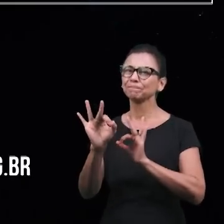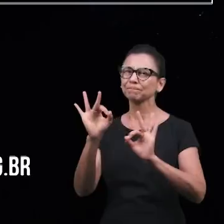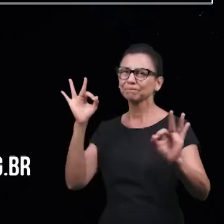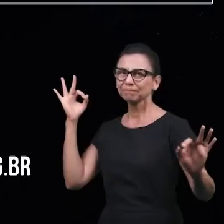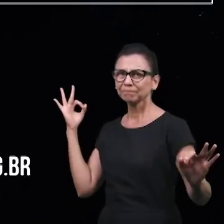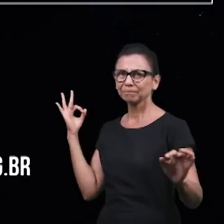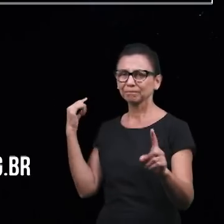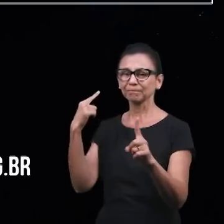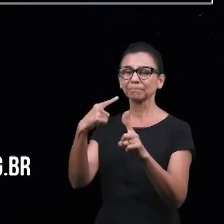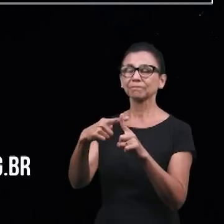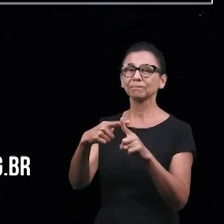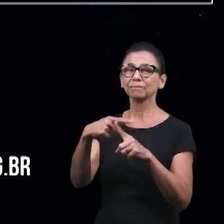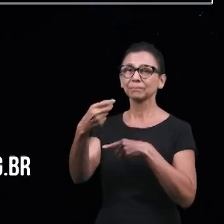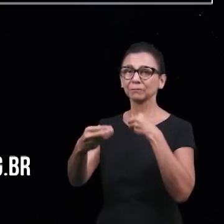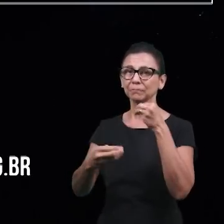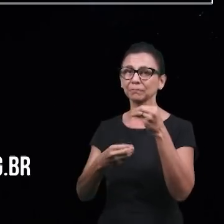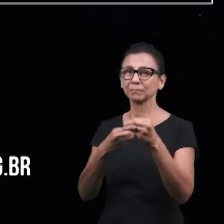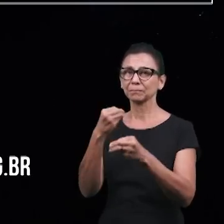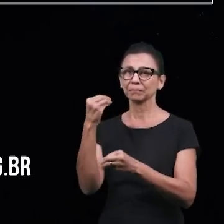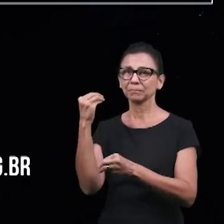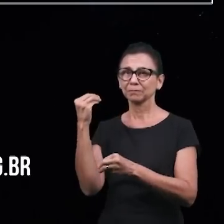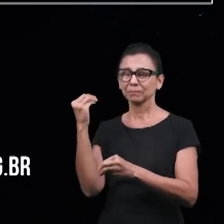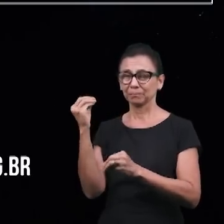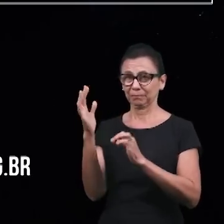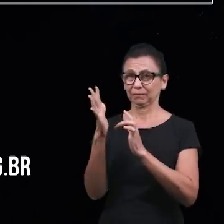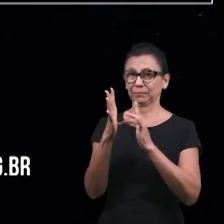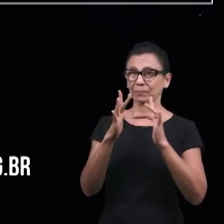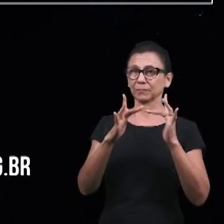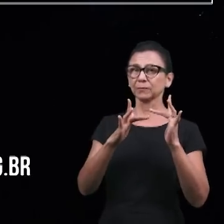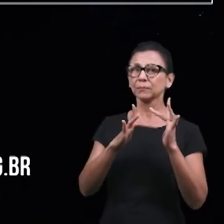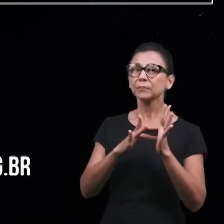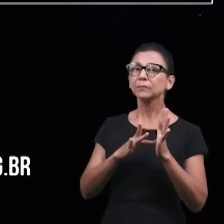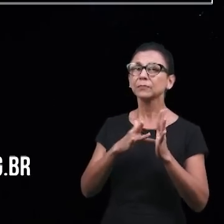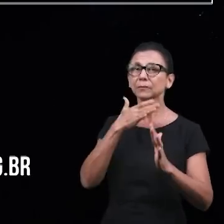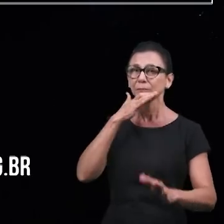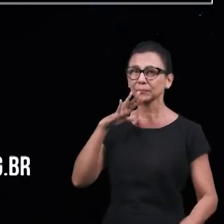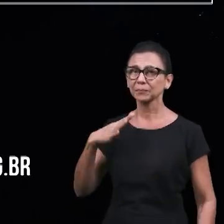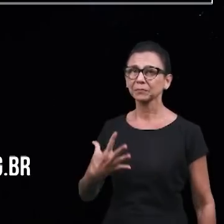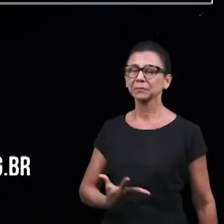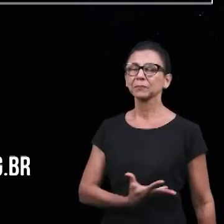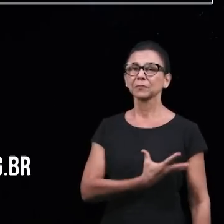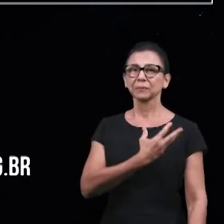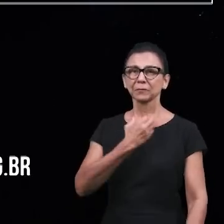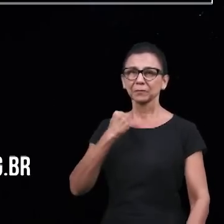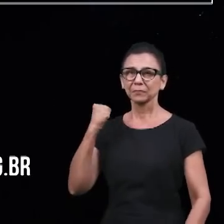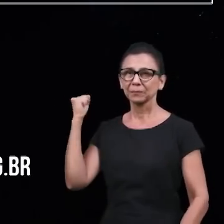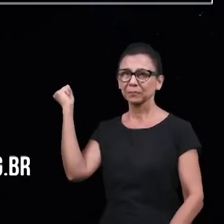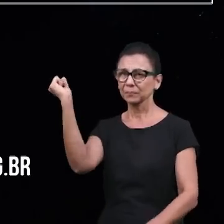A cruz do Salvador.